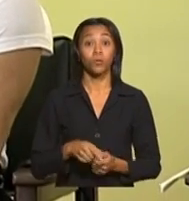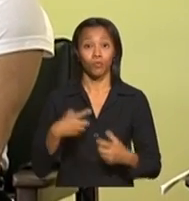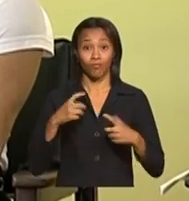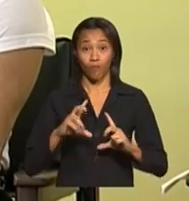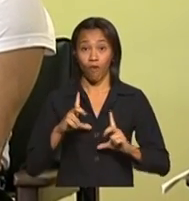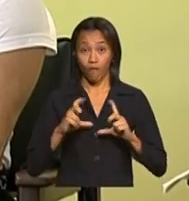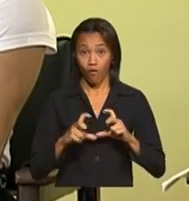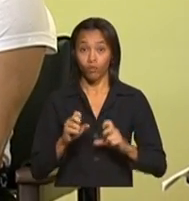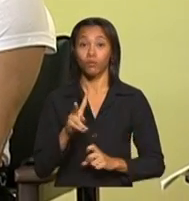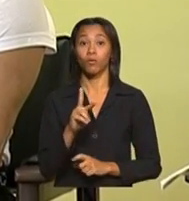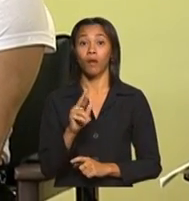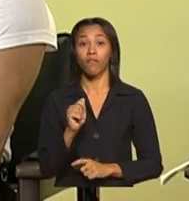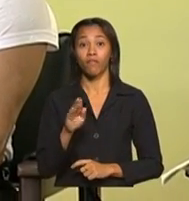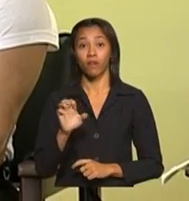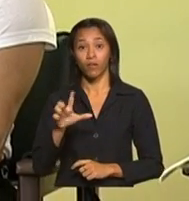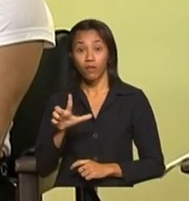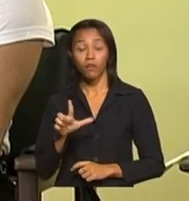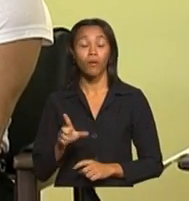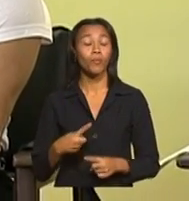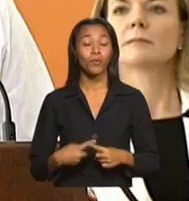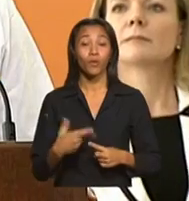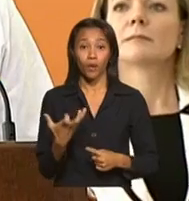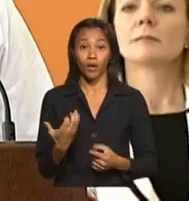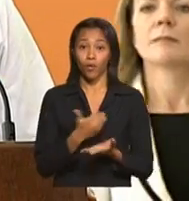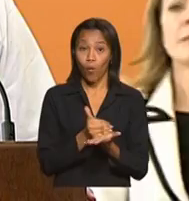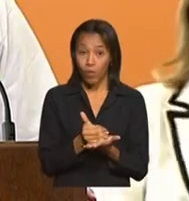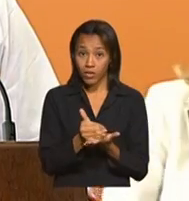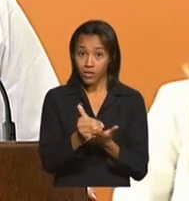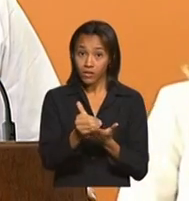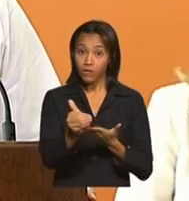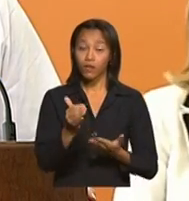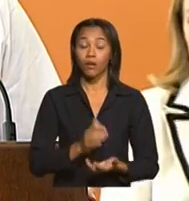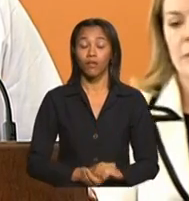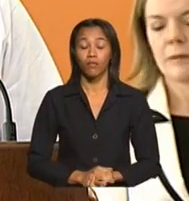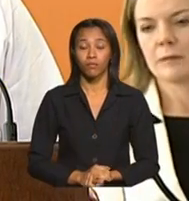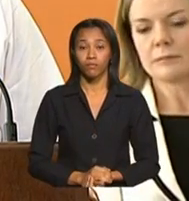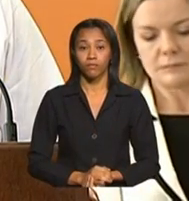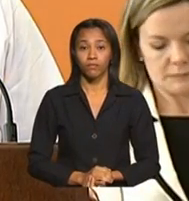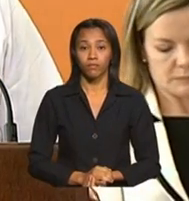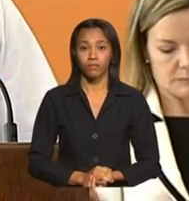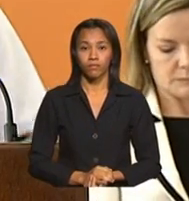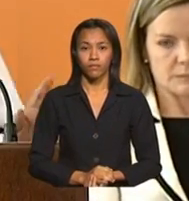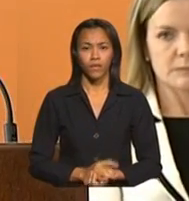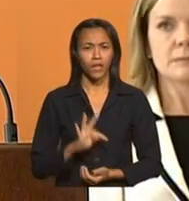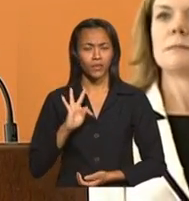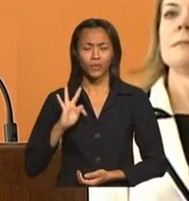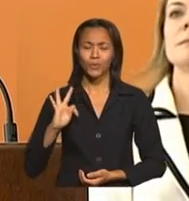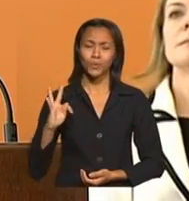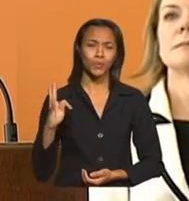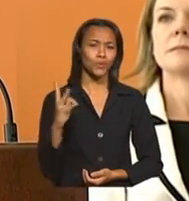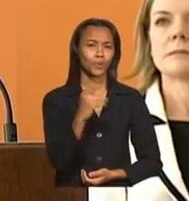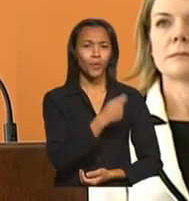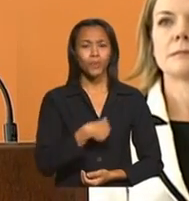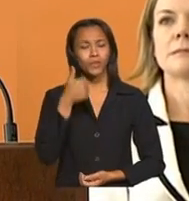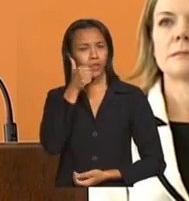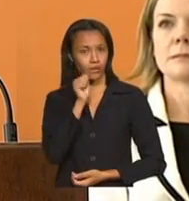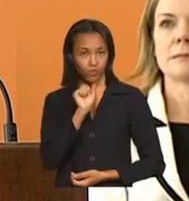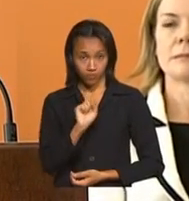Rafael, porque eu quero iniciar homenageando todas as